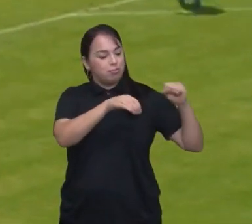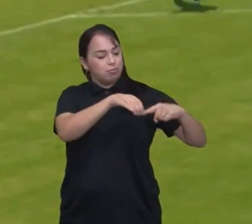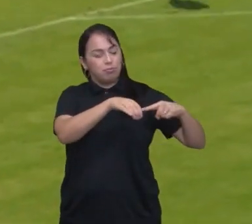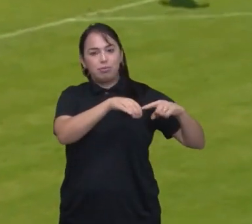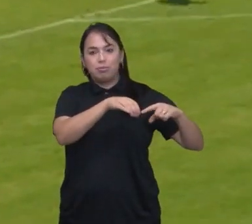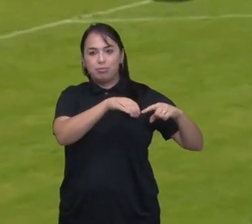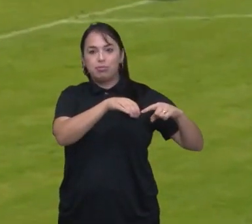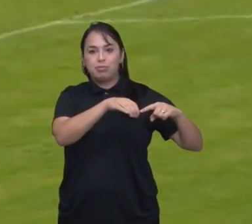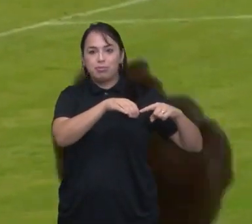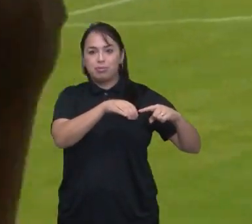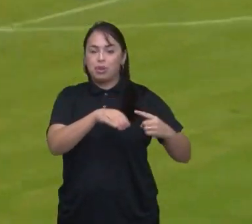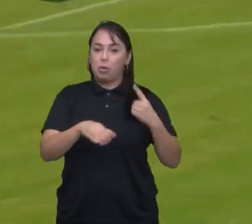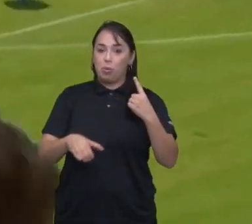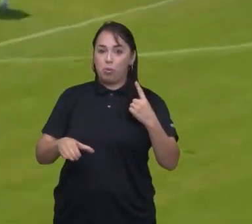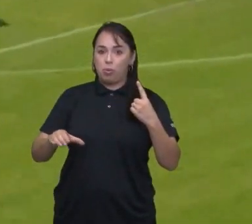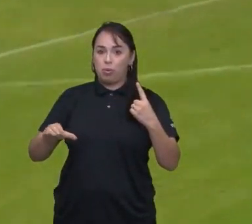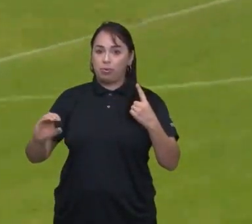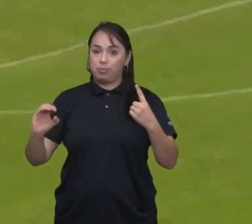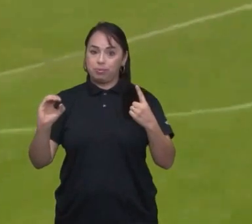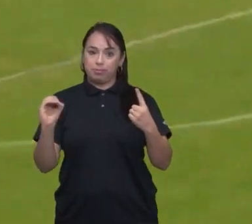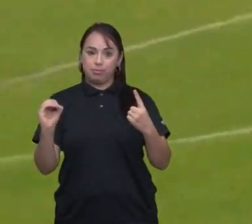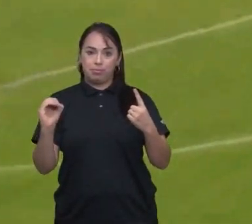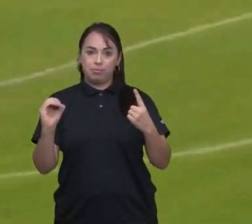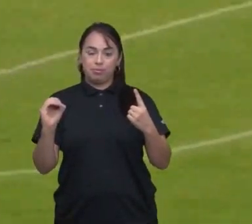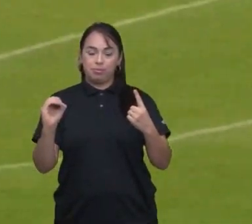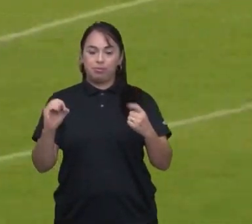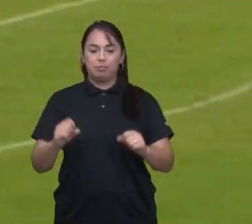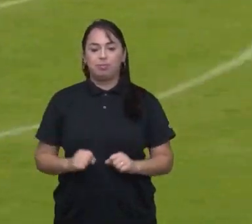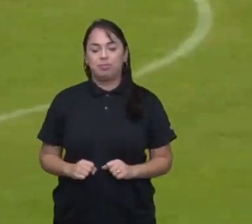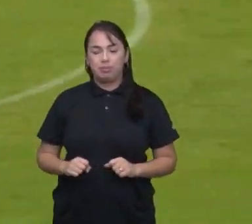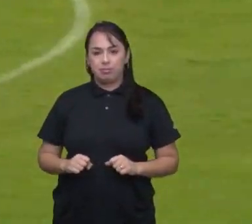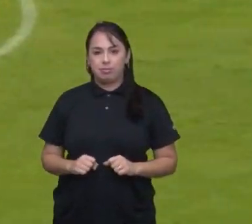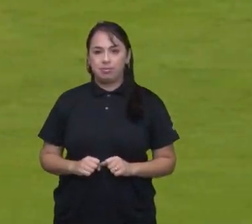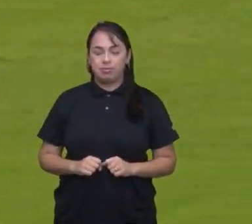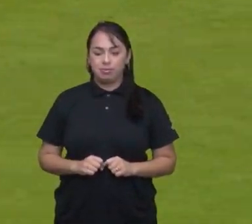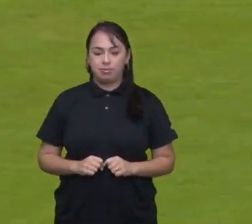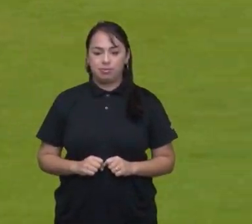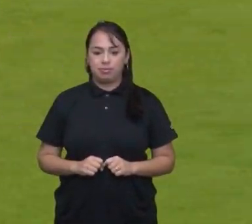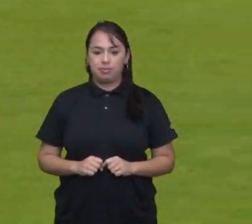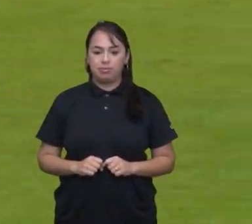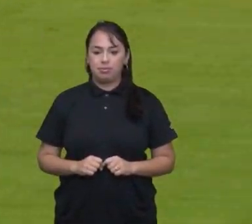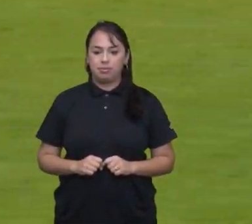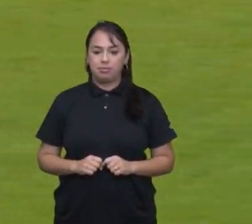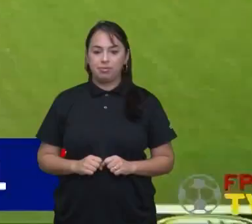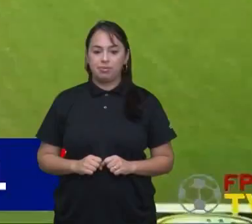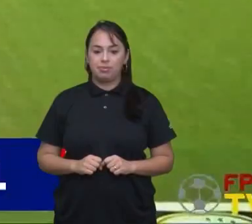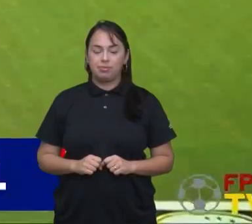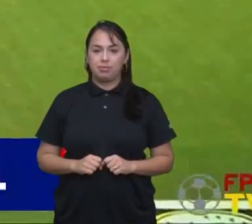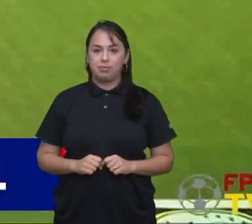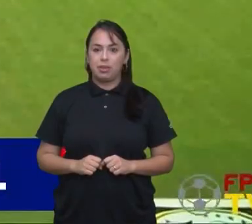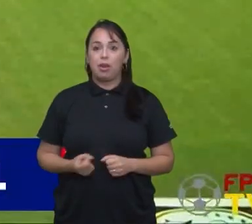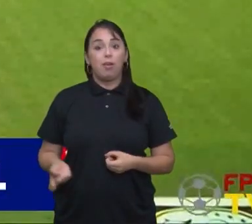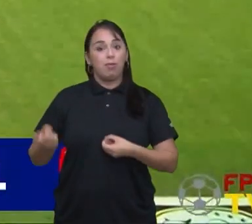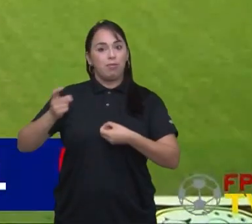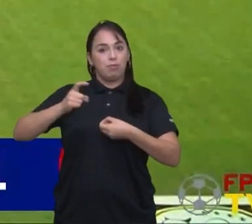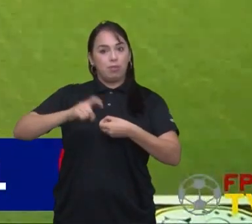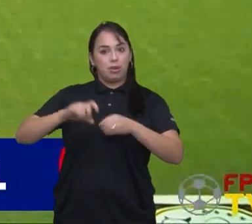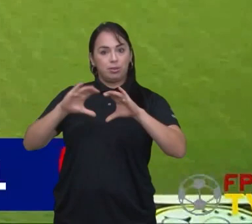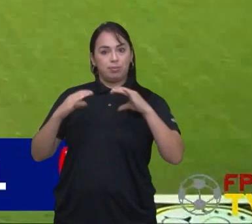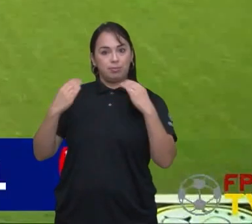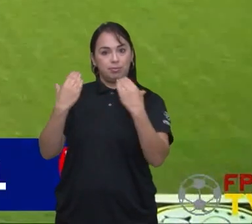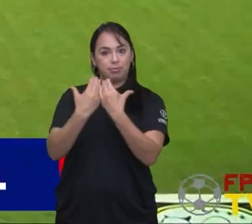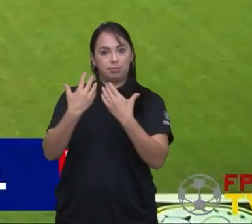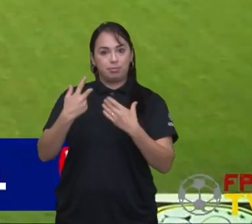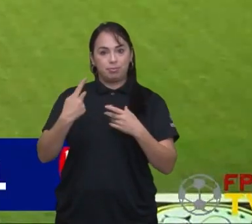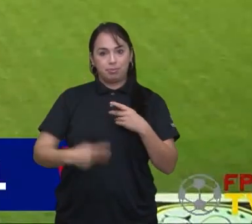e decretou o placar final. Votuporanguense 1, São José 0. De volta ao Martins Pereira,